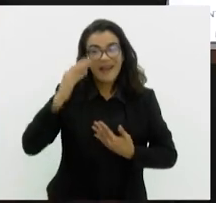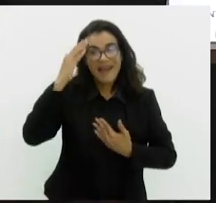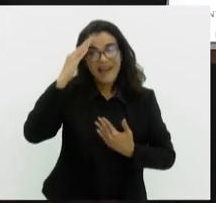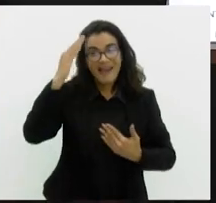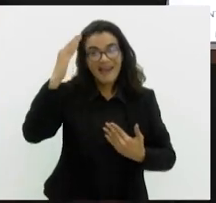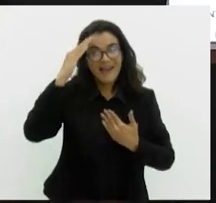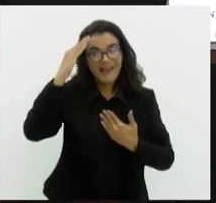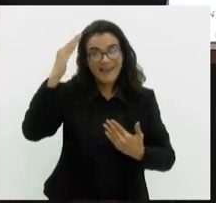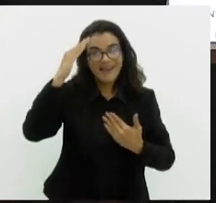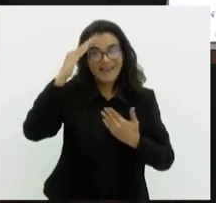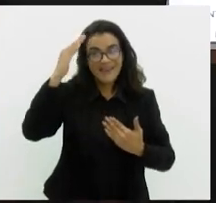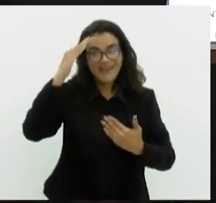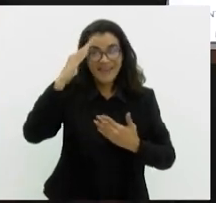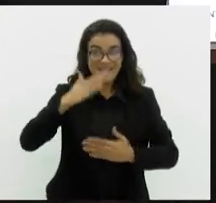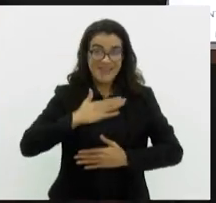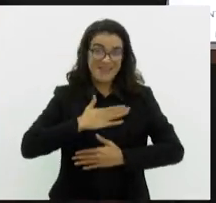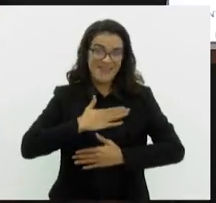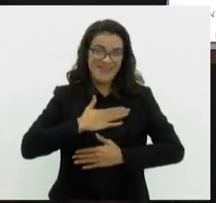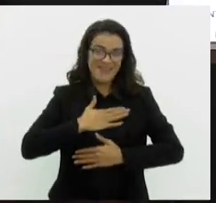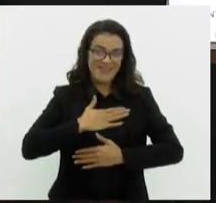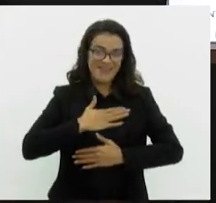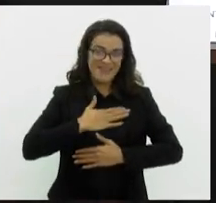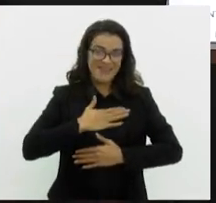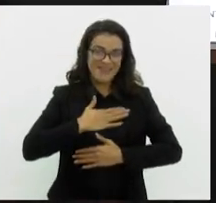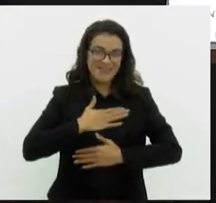Obrigada, digo eu.